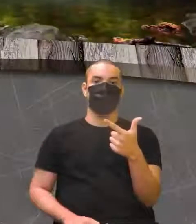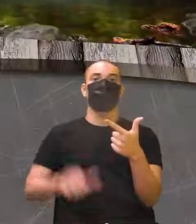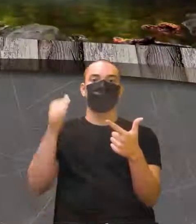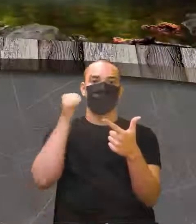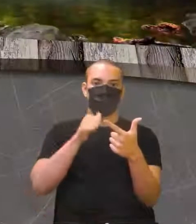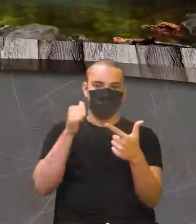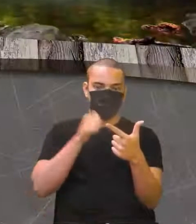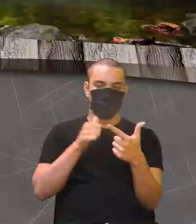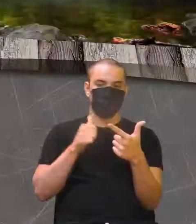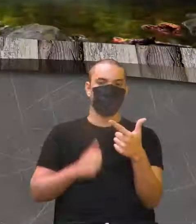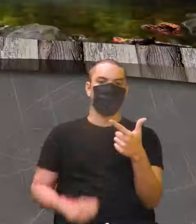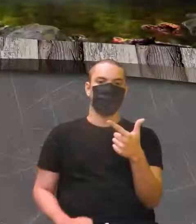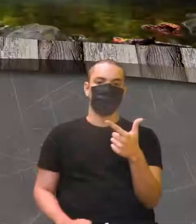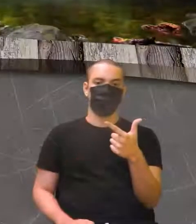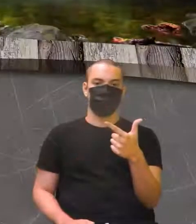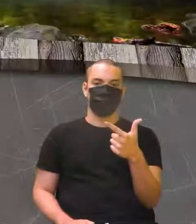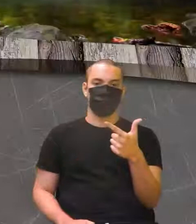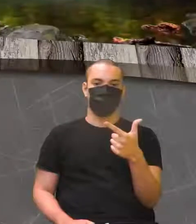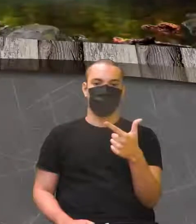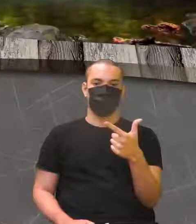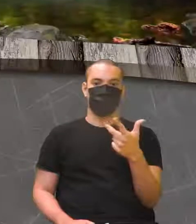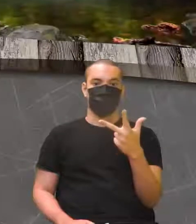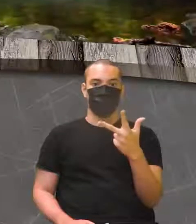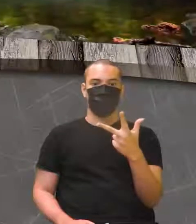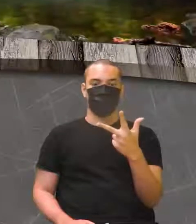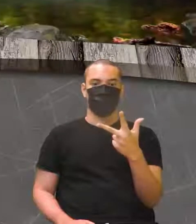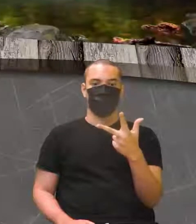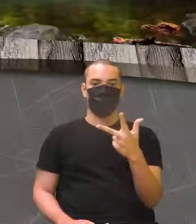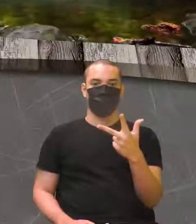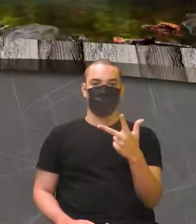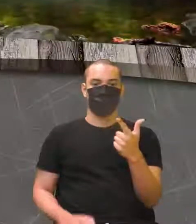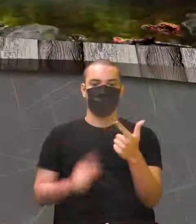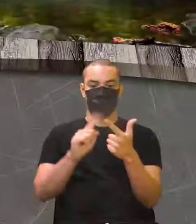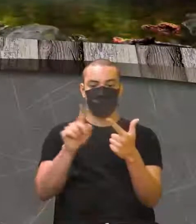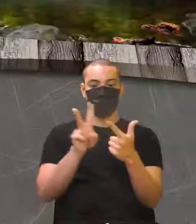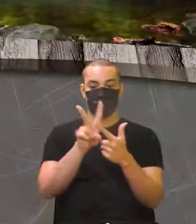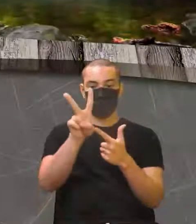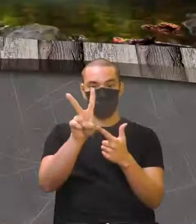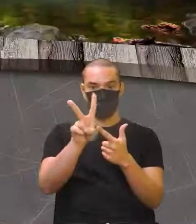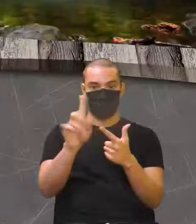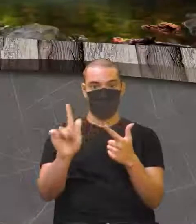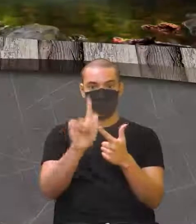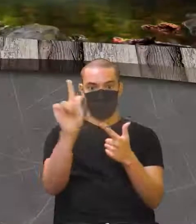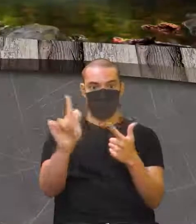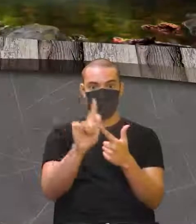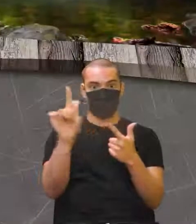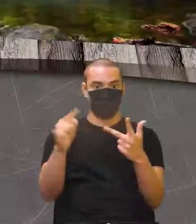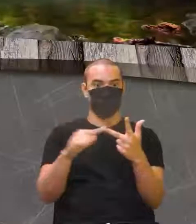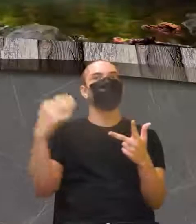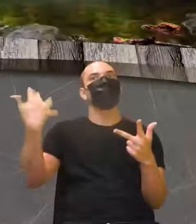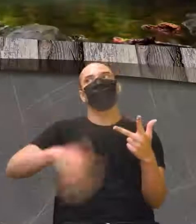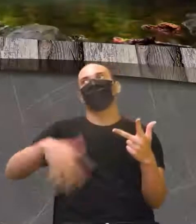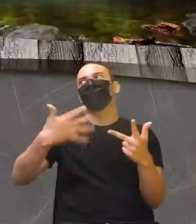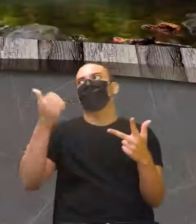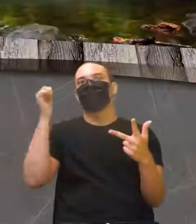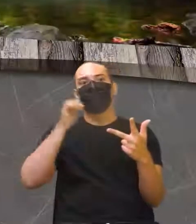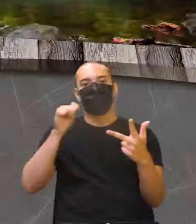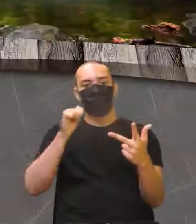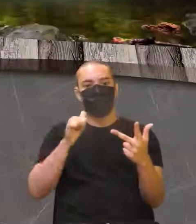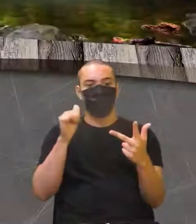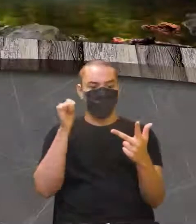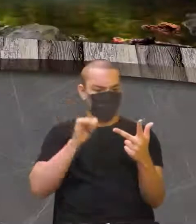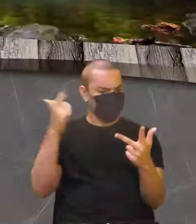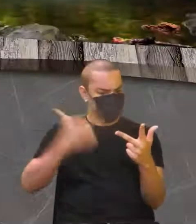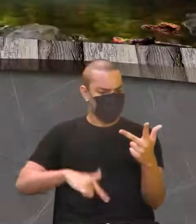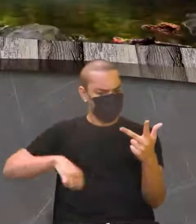2 meninas, gêmeos. Aí a terceira, ele falou, agora é um menino. Menina